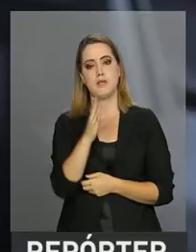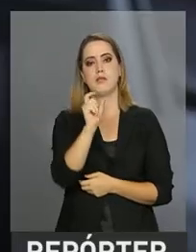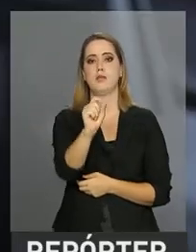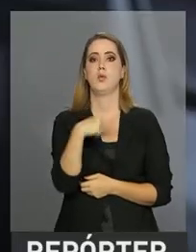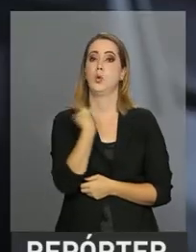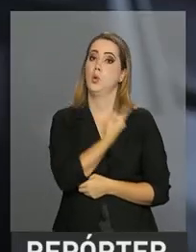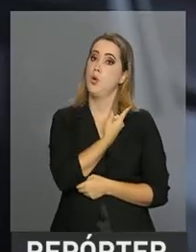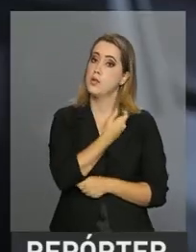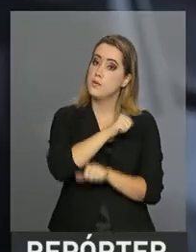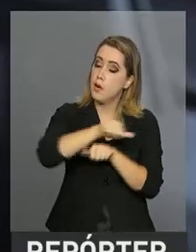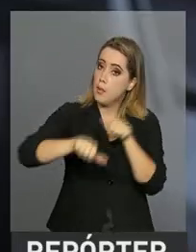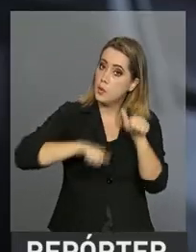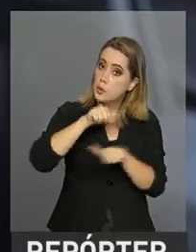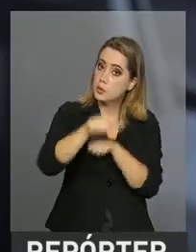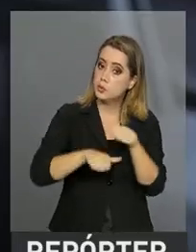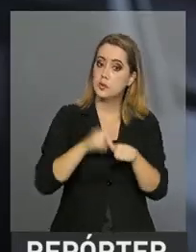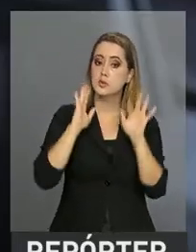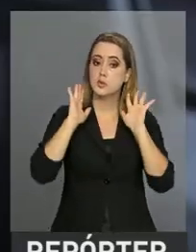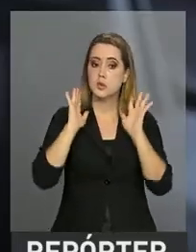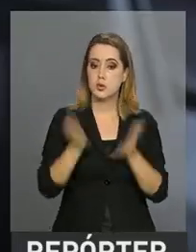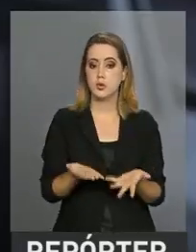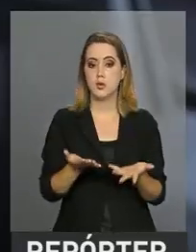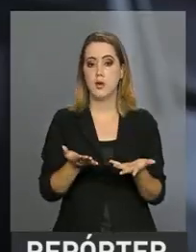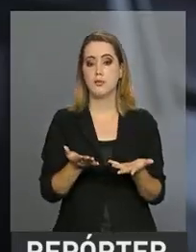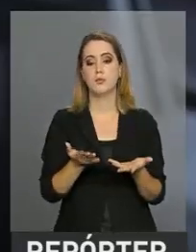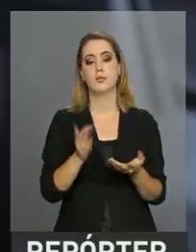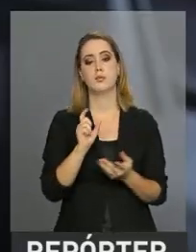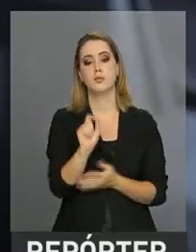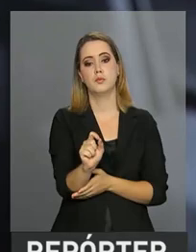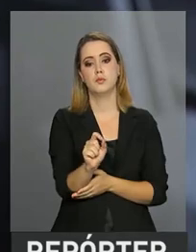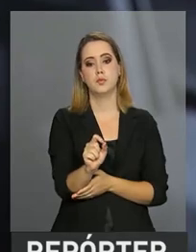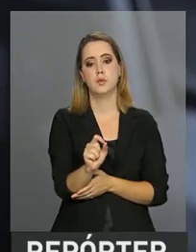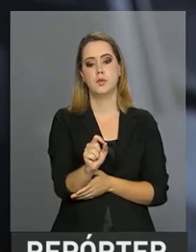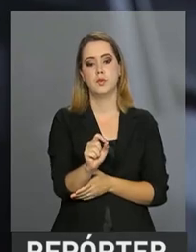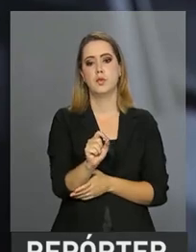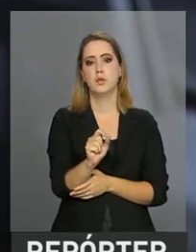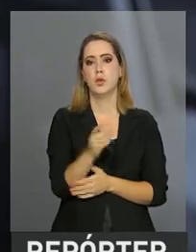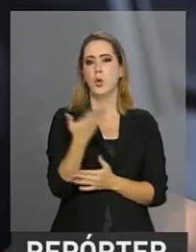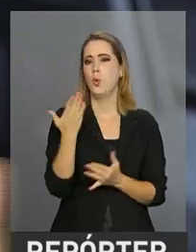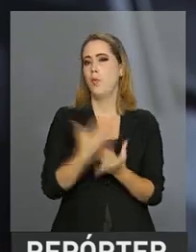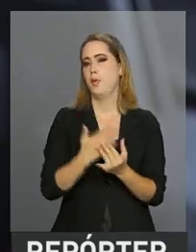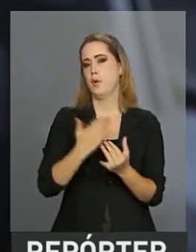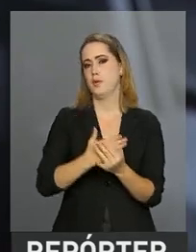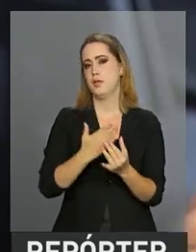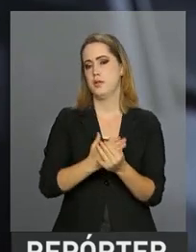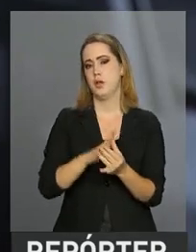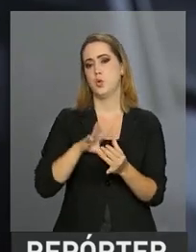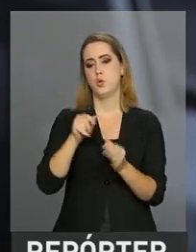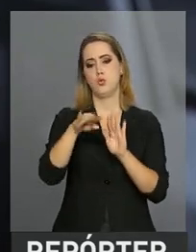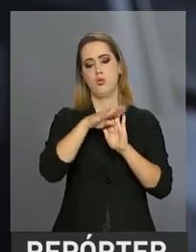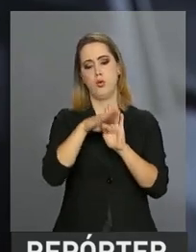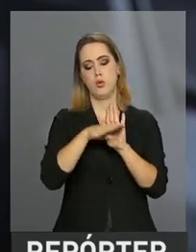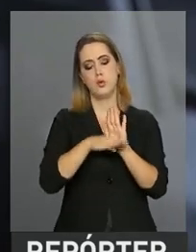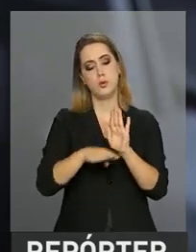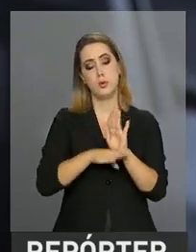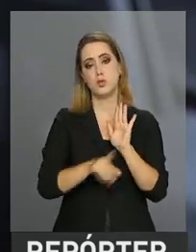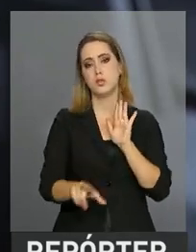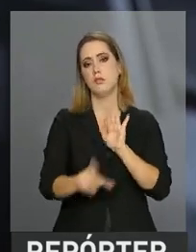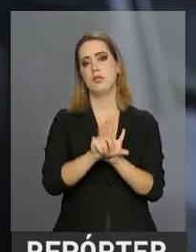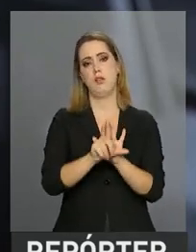vamos mudar e estamos mudando já a tramitação dos projetos da Lei